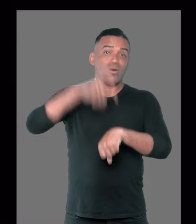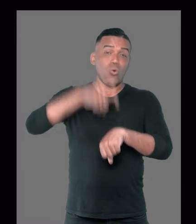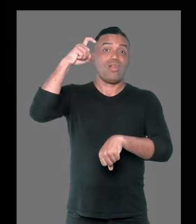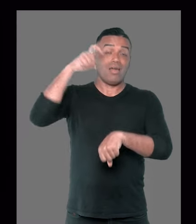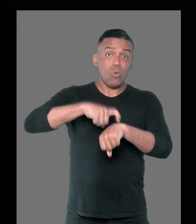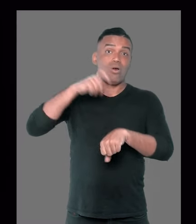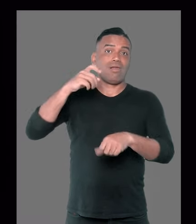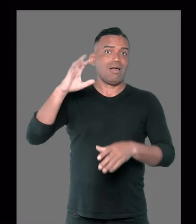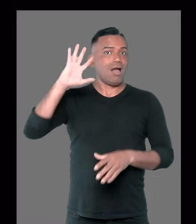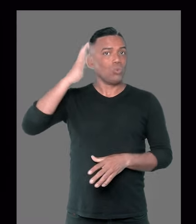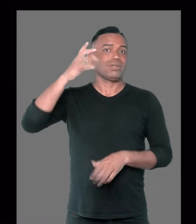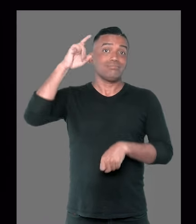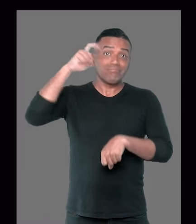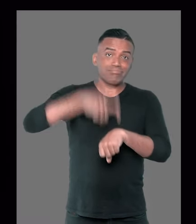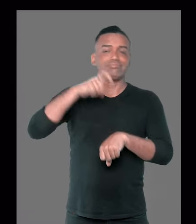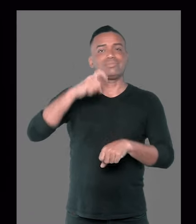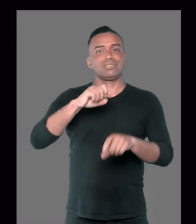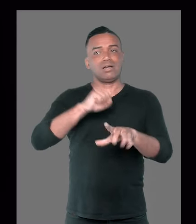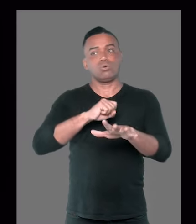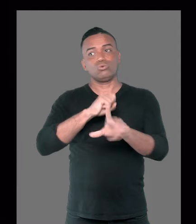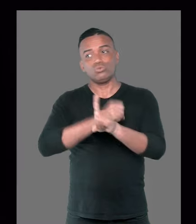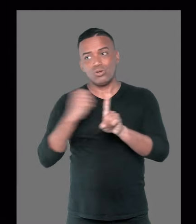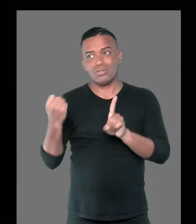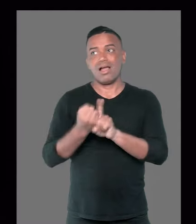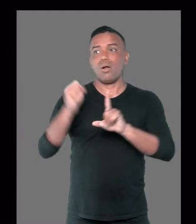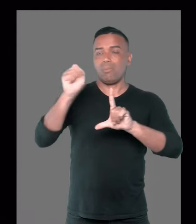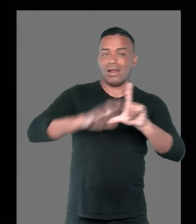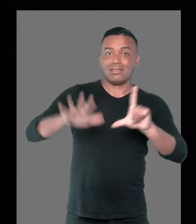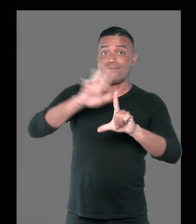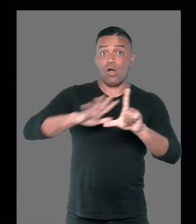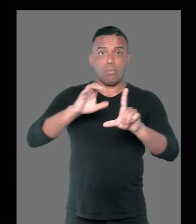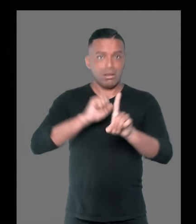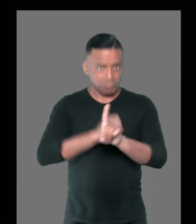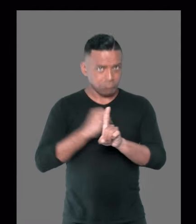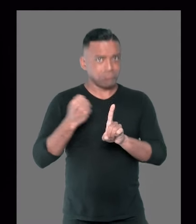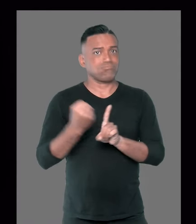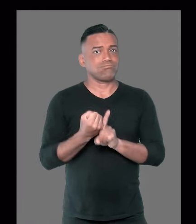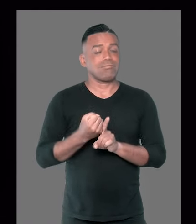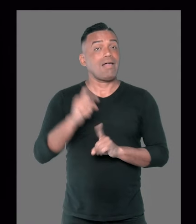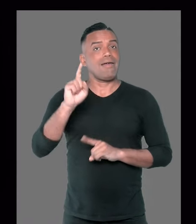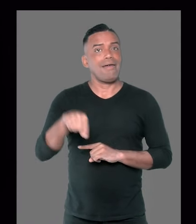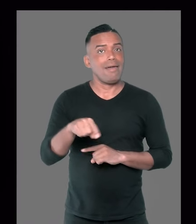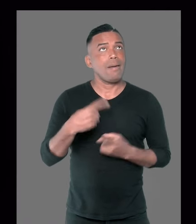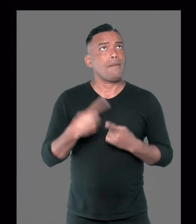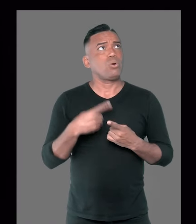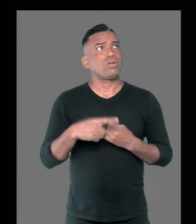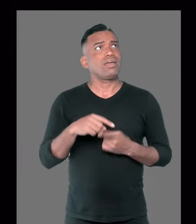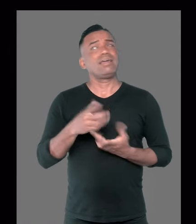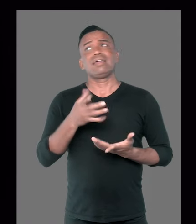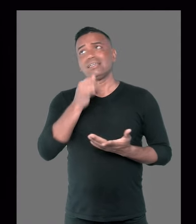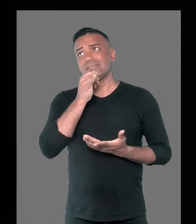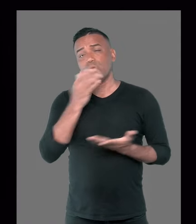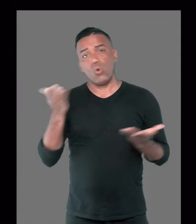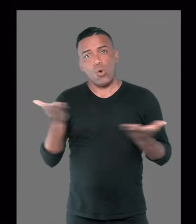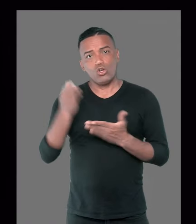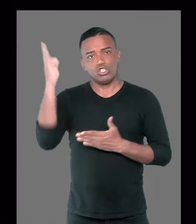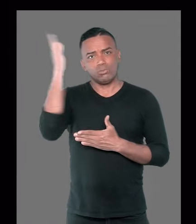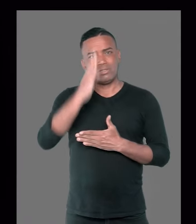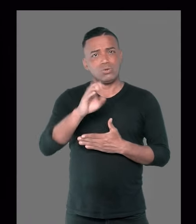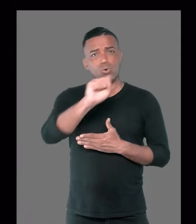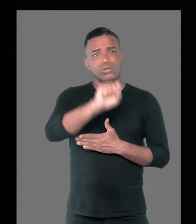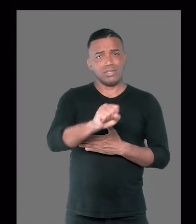na dimensão social das redes e plataformas sociais dele se dá porque você tem hoje por exemplo no Brasil